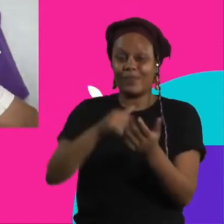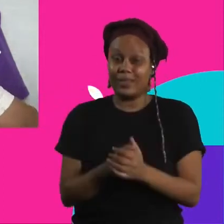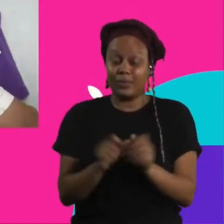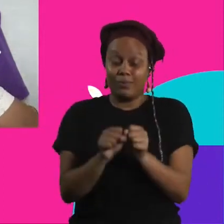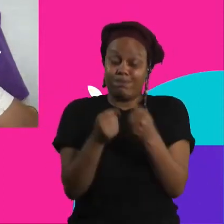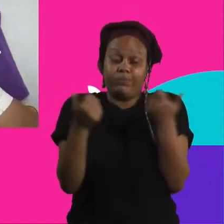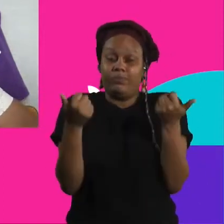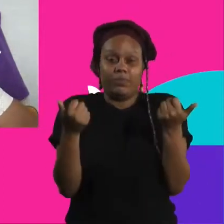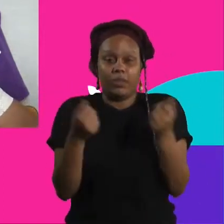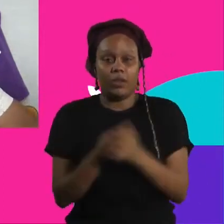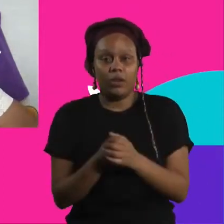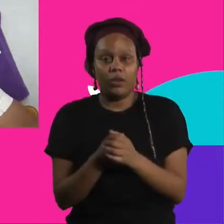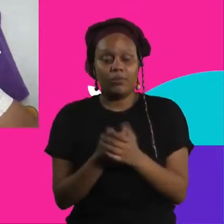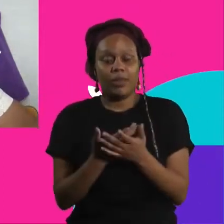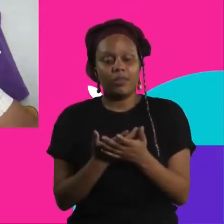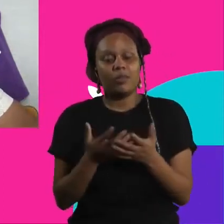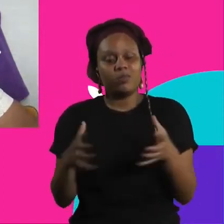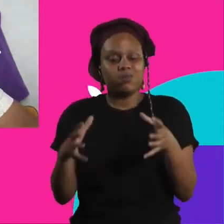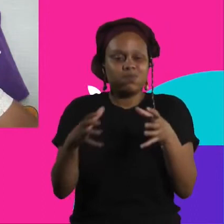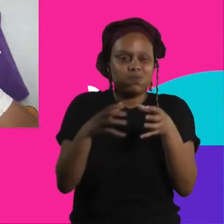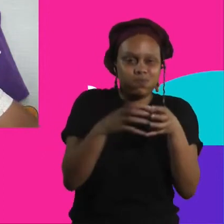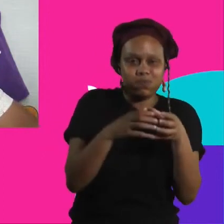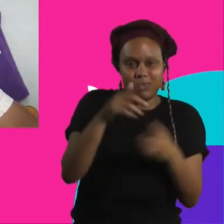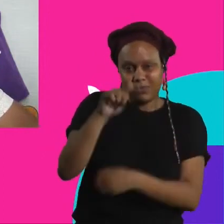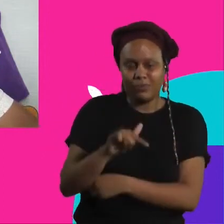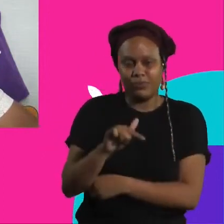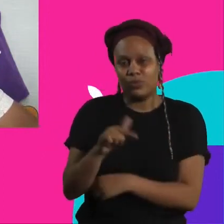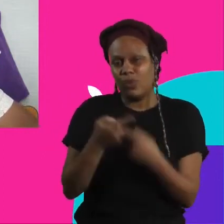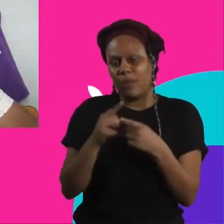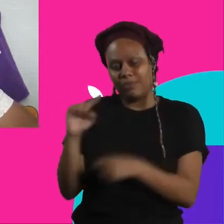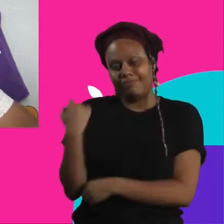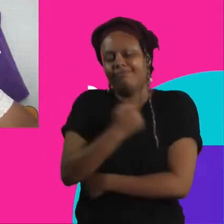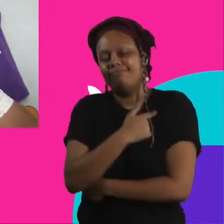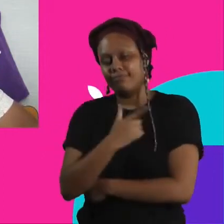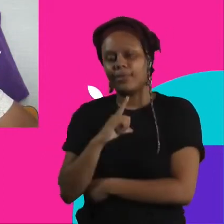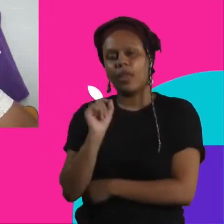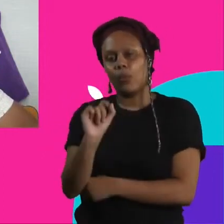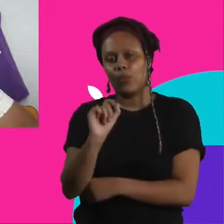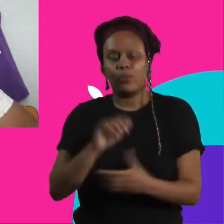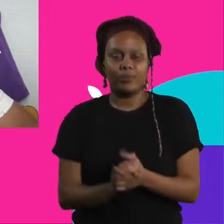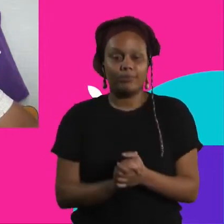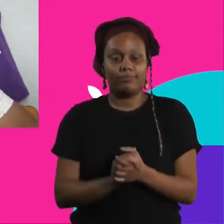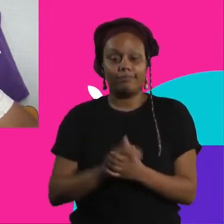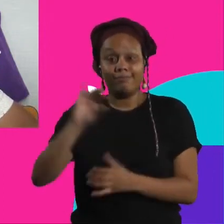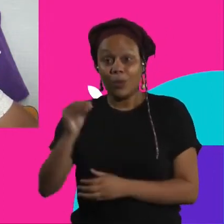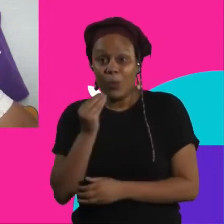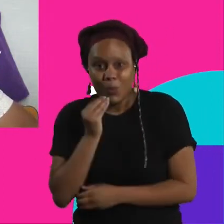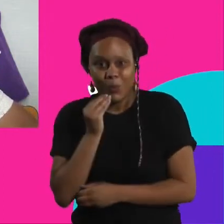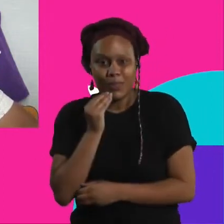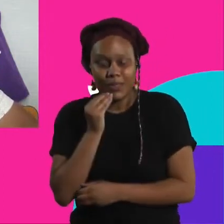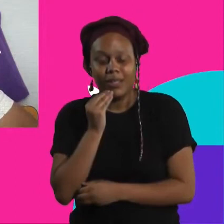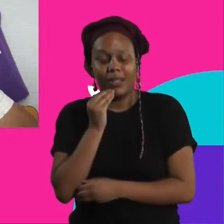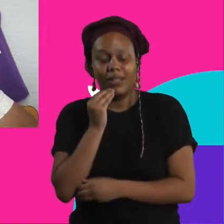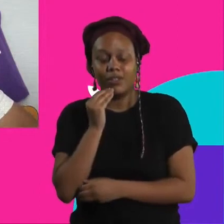propósito inicial e acabou se acumulando novamente, né? Mas a gente ainda assim tem a oportunidade, a chance de